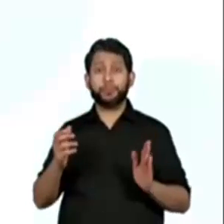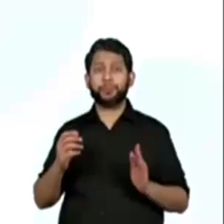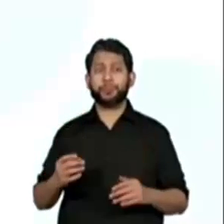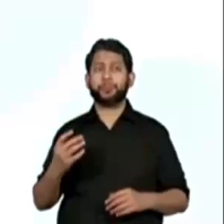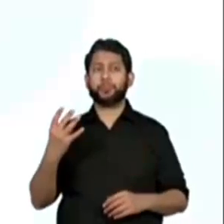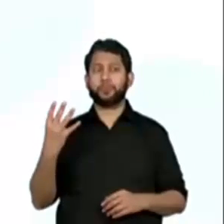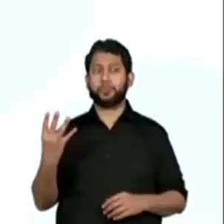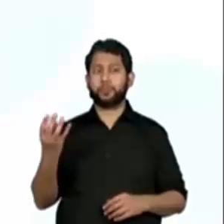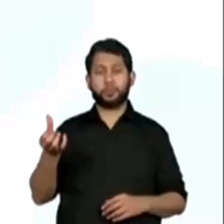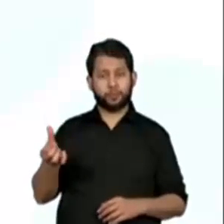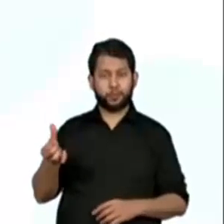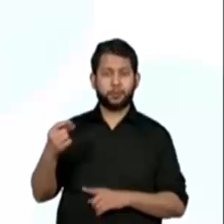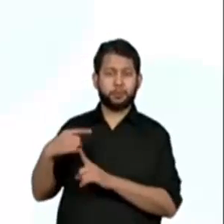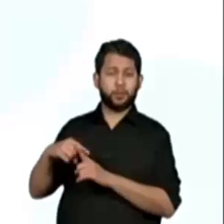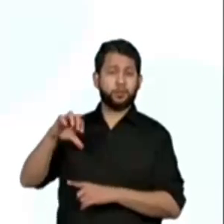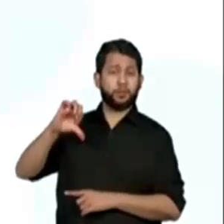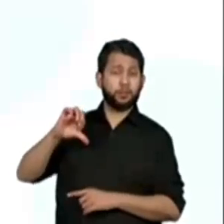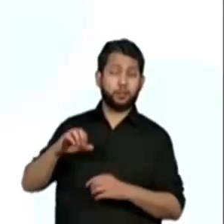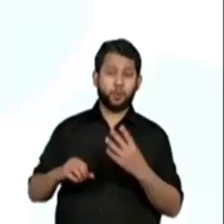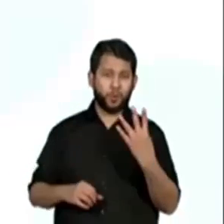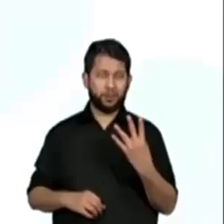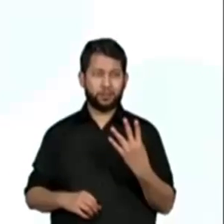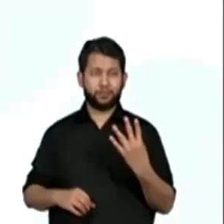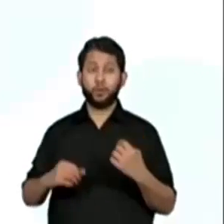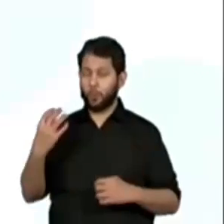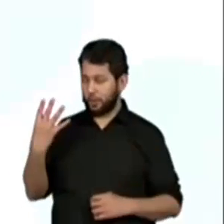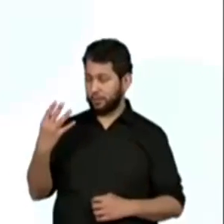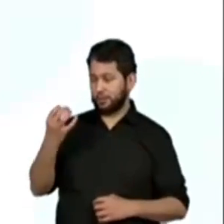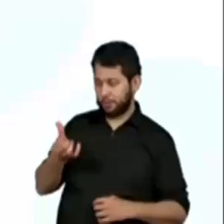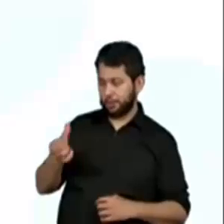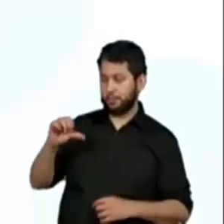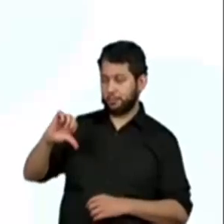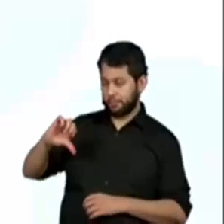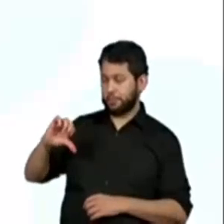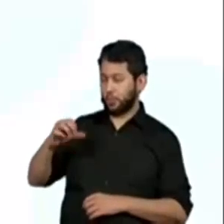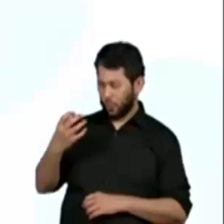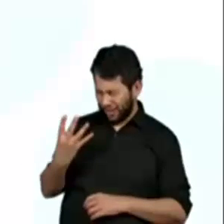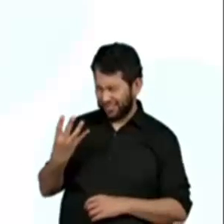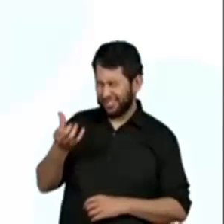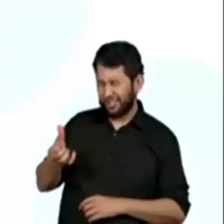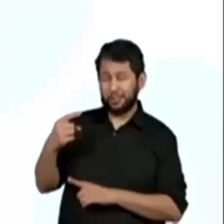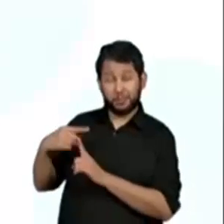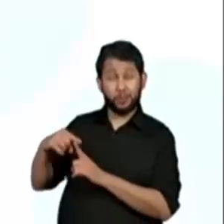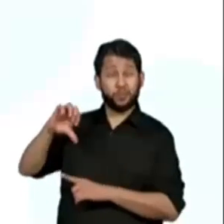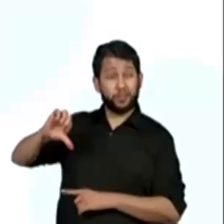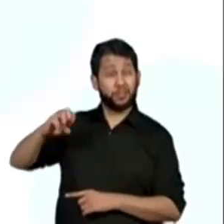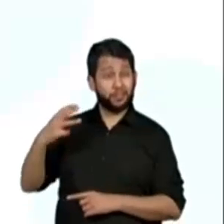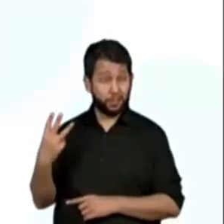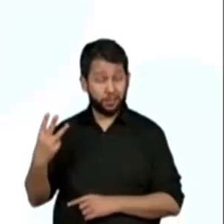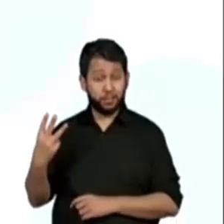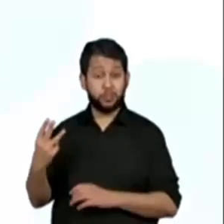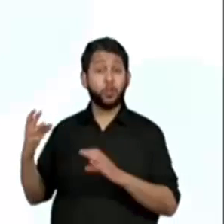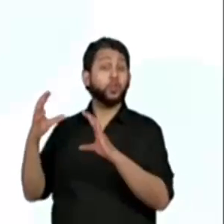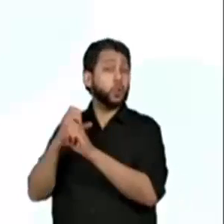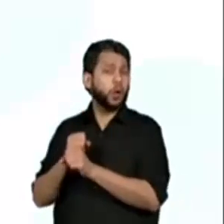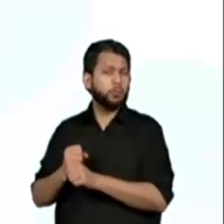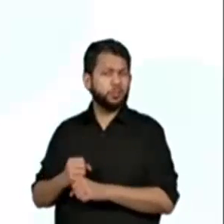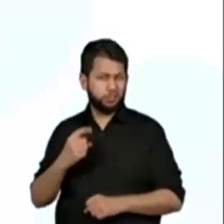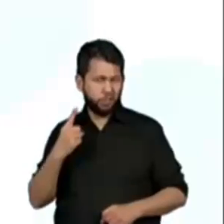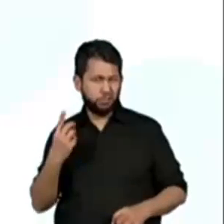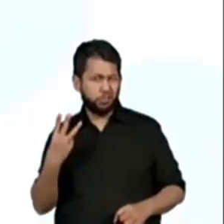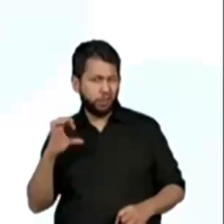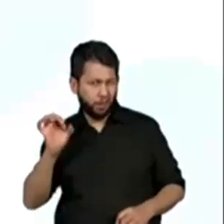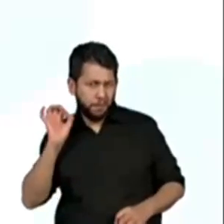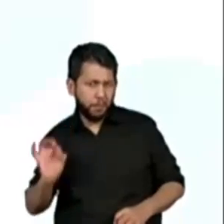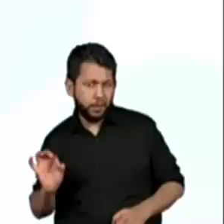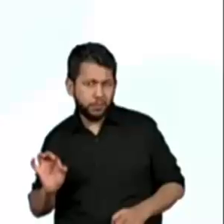46 mais 93, vê se dá 139 e depois se certifica tirando a prova real